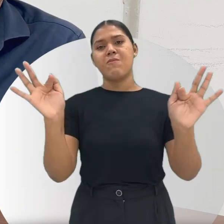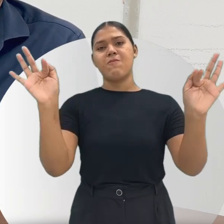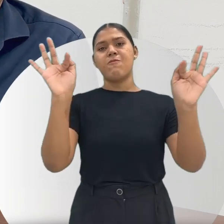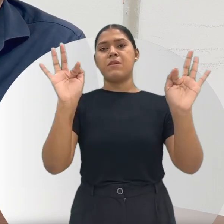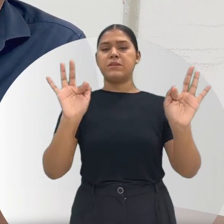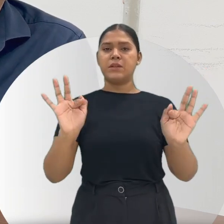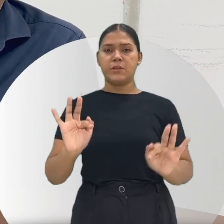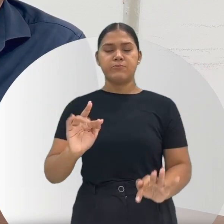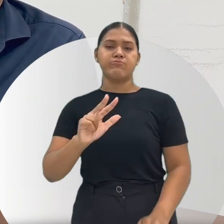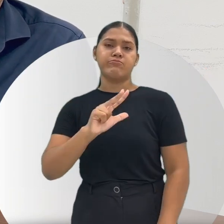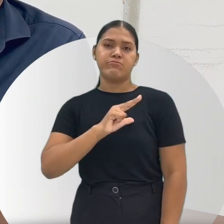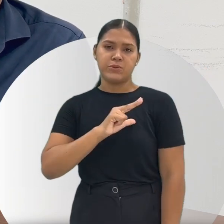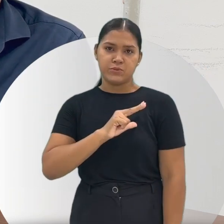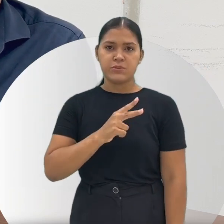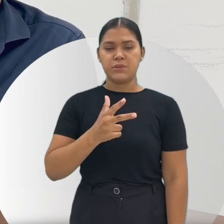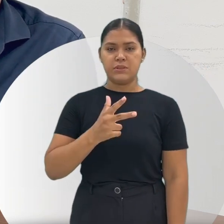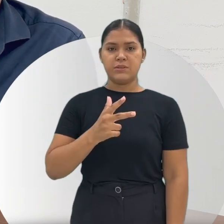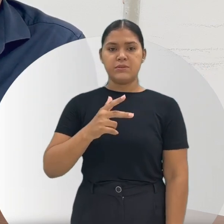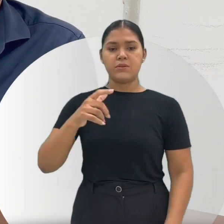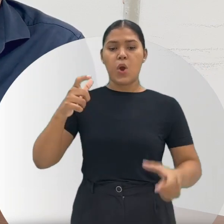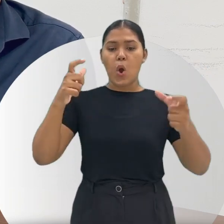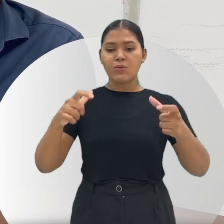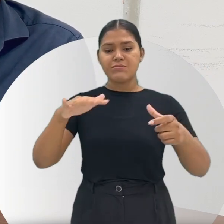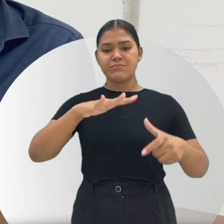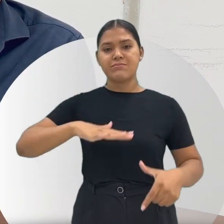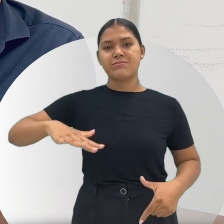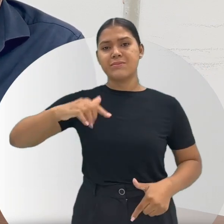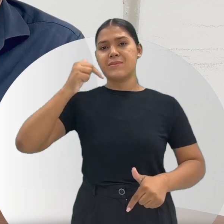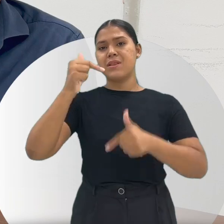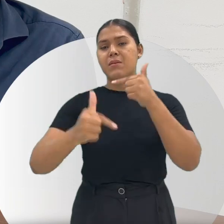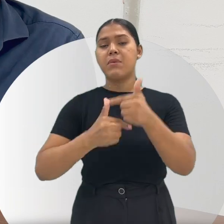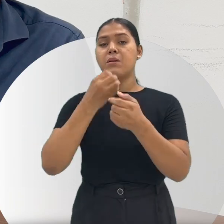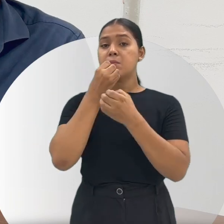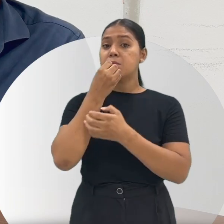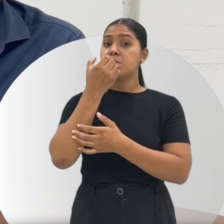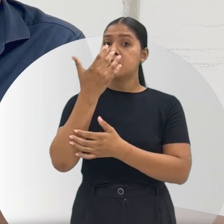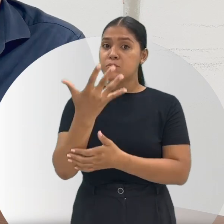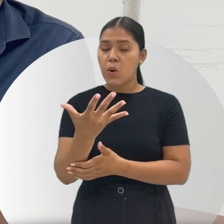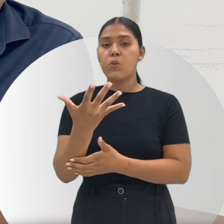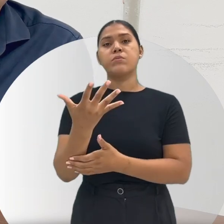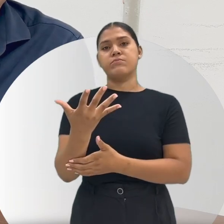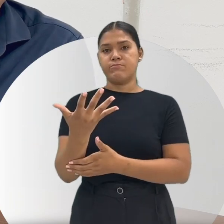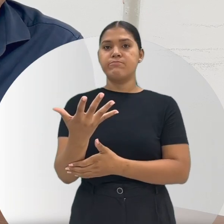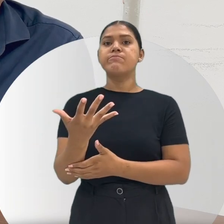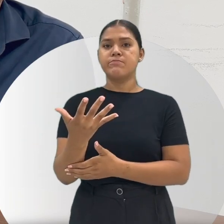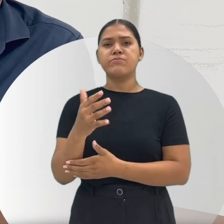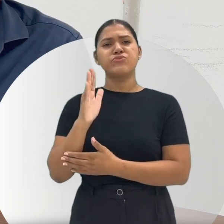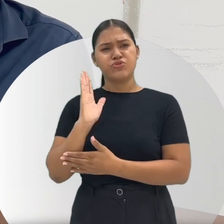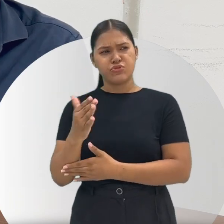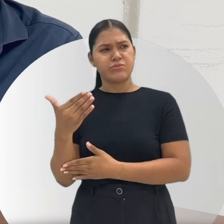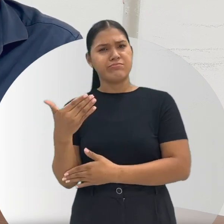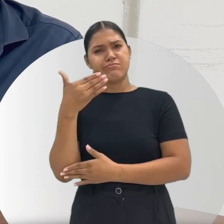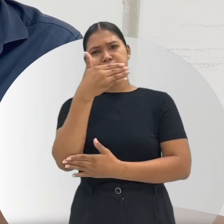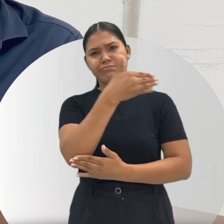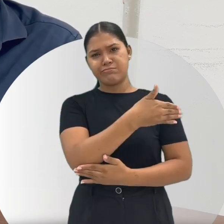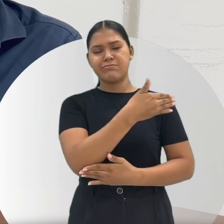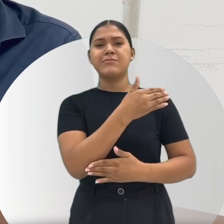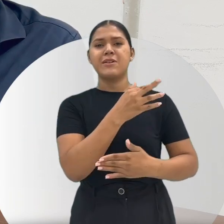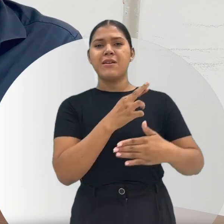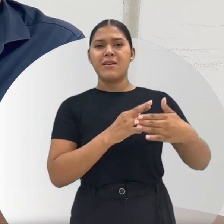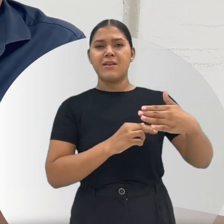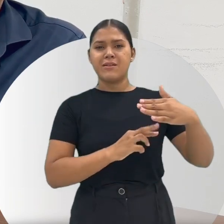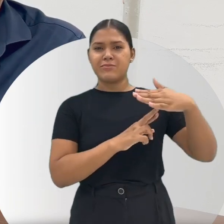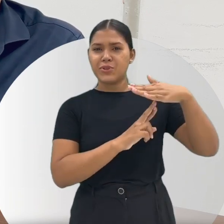ambiente seja saudável, um ambiente que seja agradável. Como você visitou o nosso campo e falou, que sonho dele, que